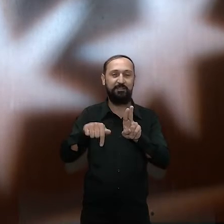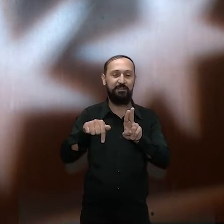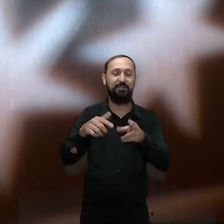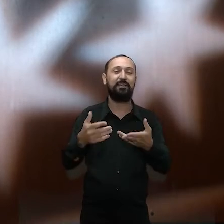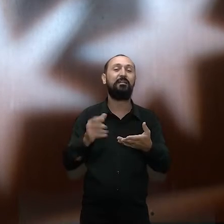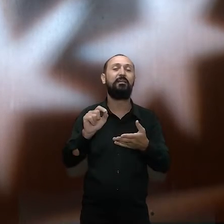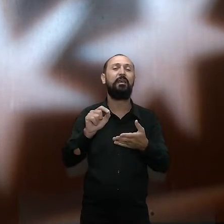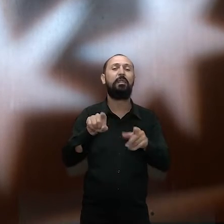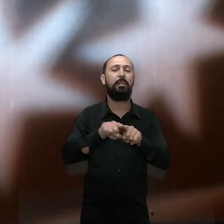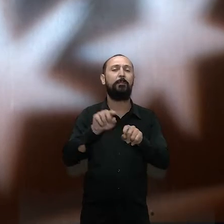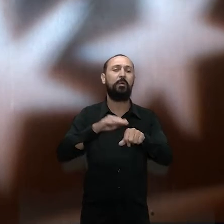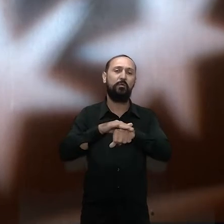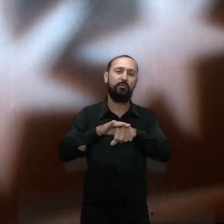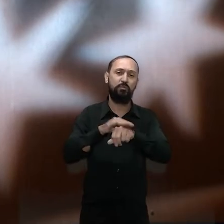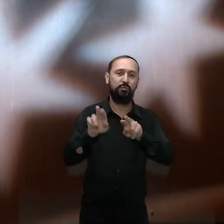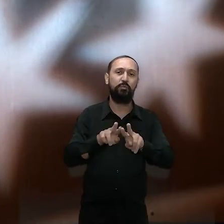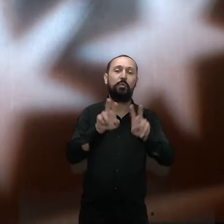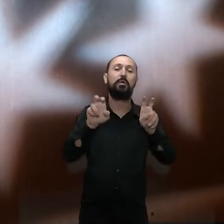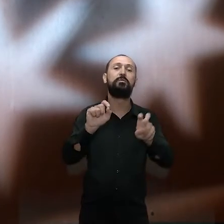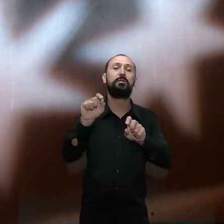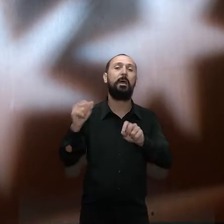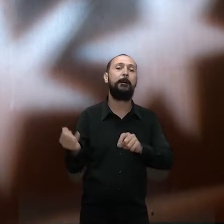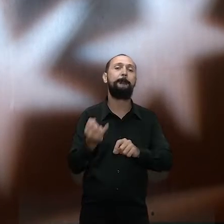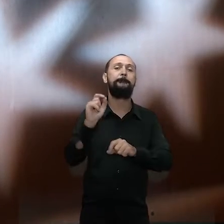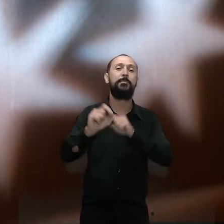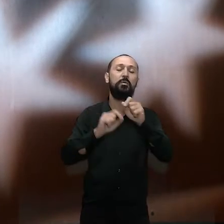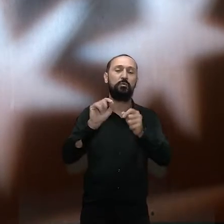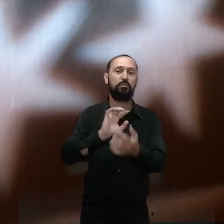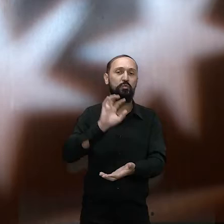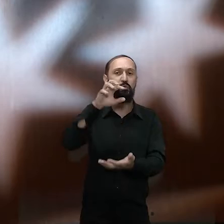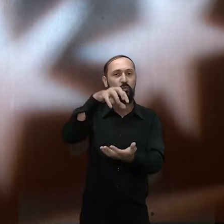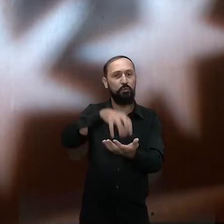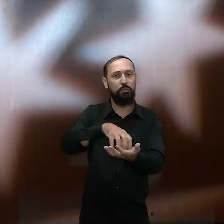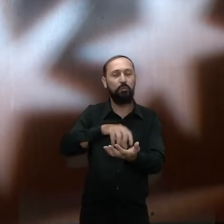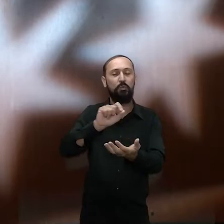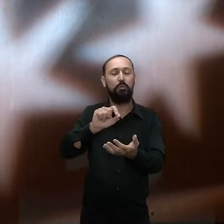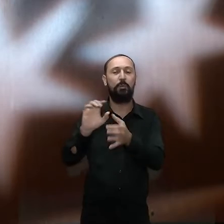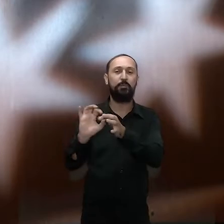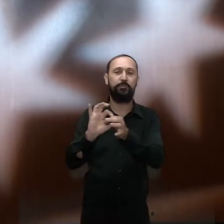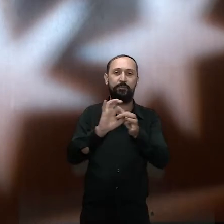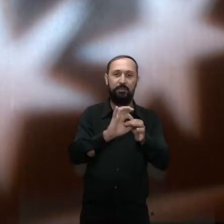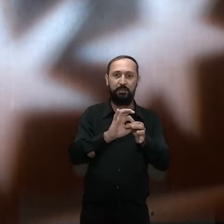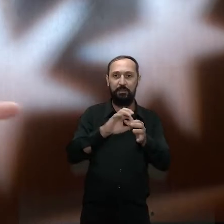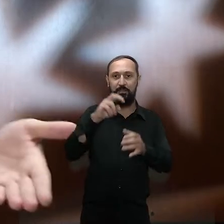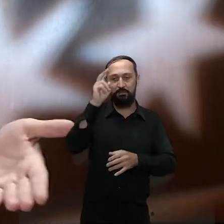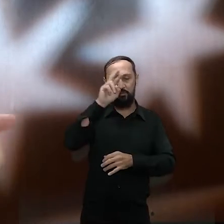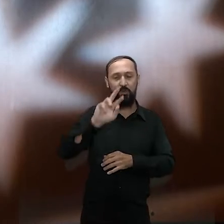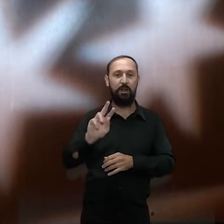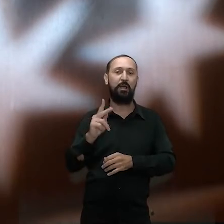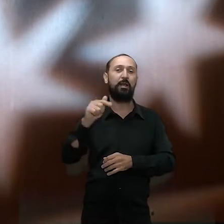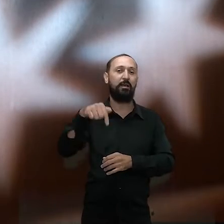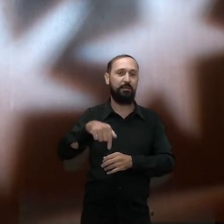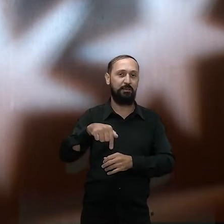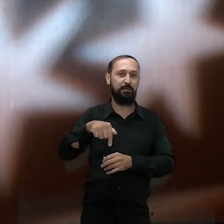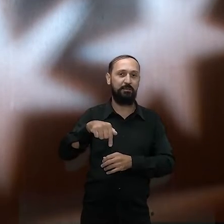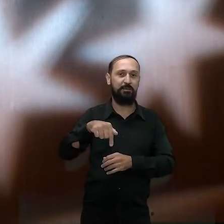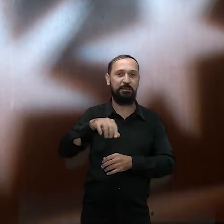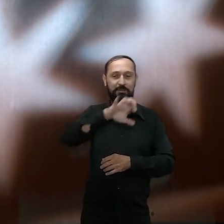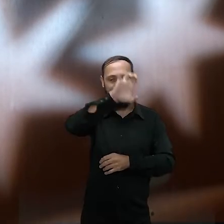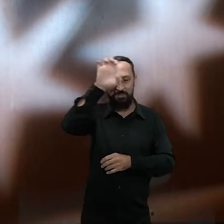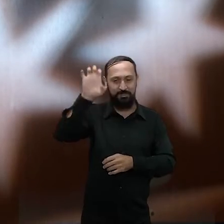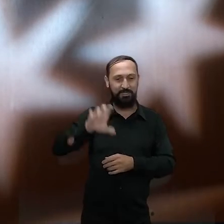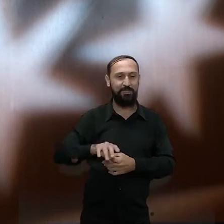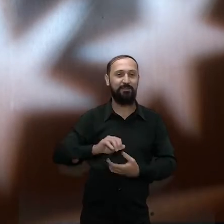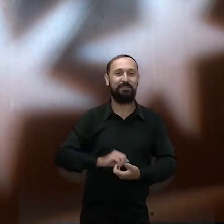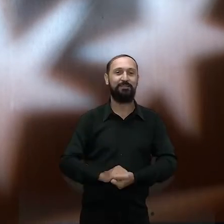Estadual de Mato Grosso do Sul, que também falou a respeito da importância do núcleo para o cenário das histórias em quadrinhos